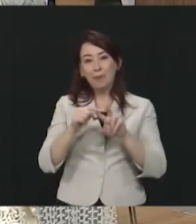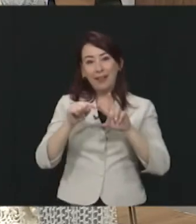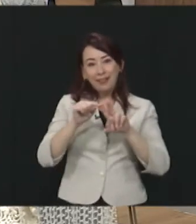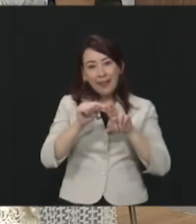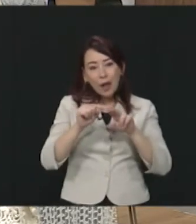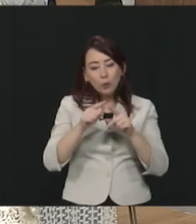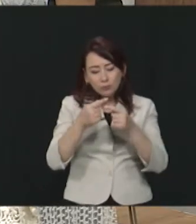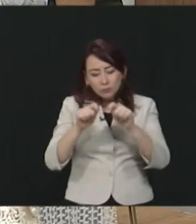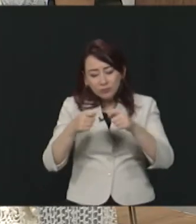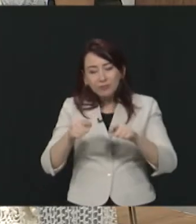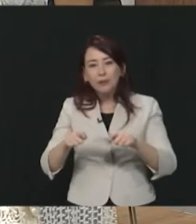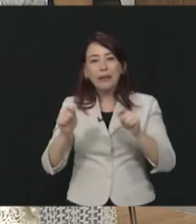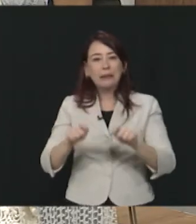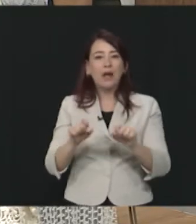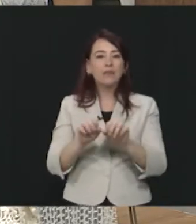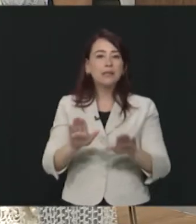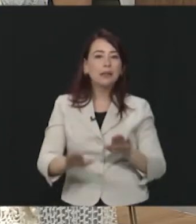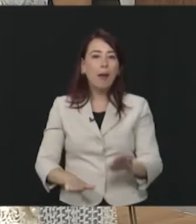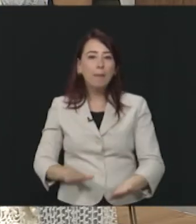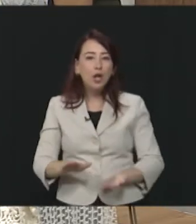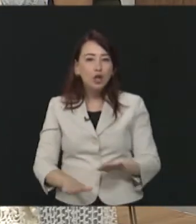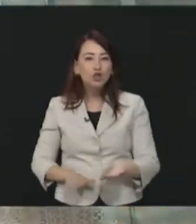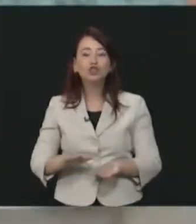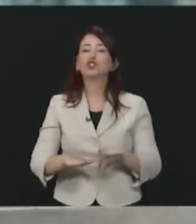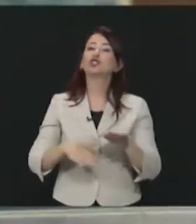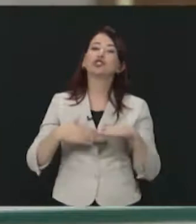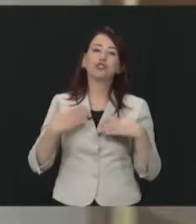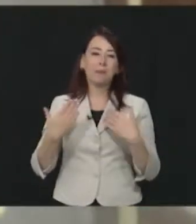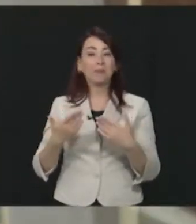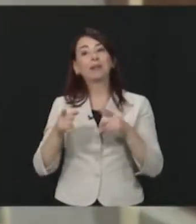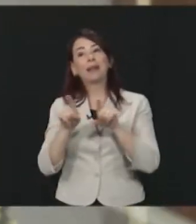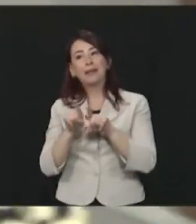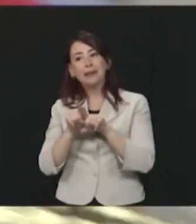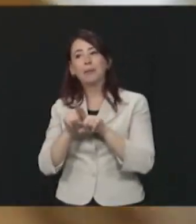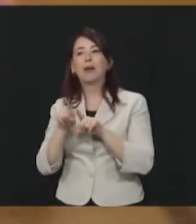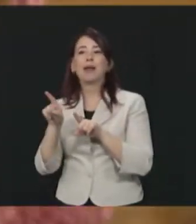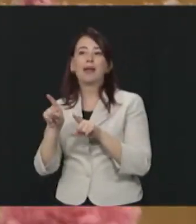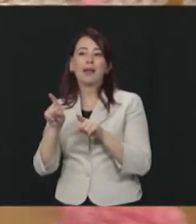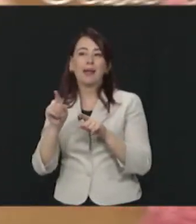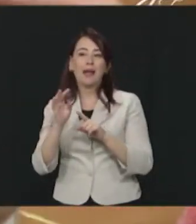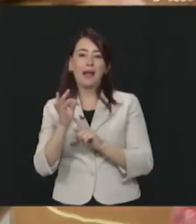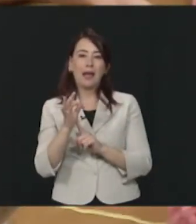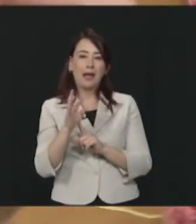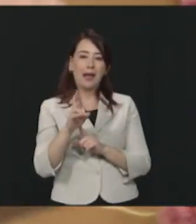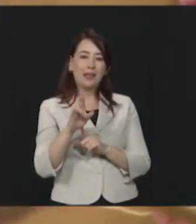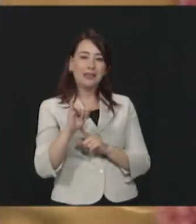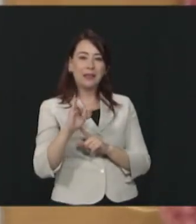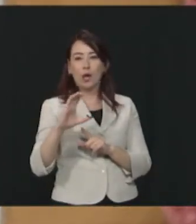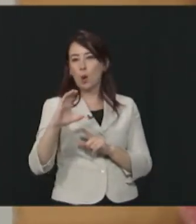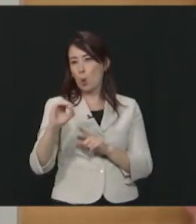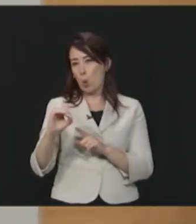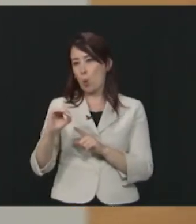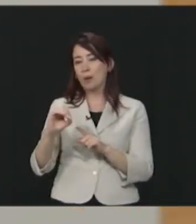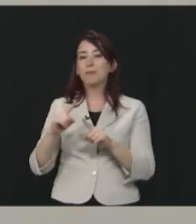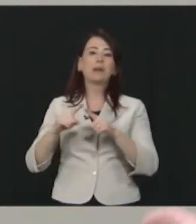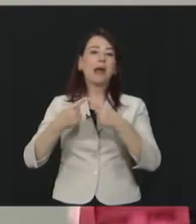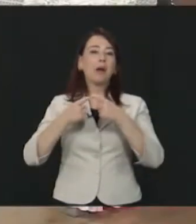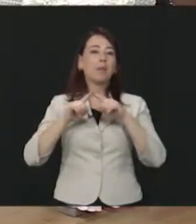tapete. Tapete, um suplá, então. Esse aqui é o tricô, né? Um ponto trança que é